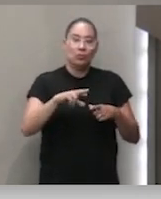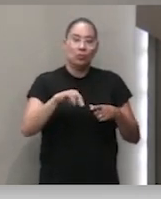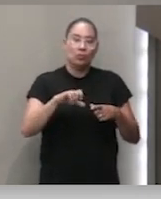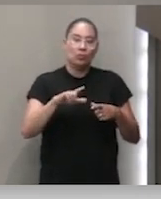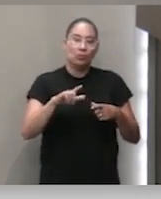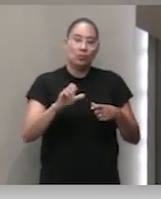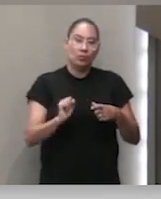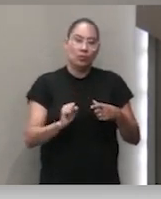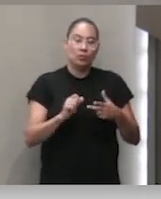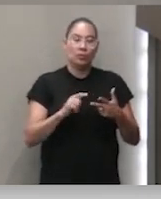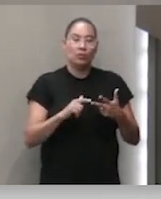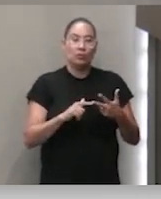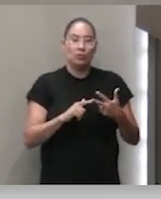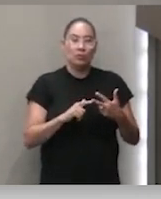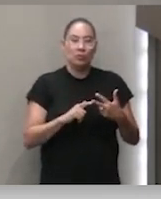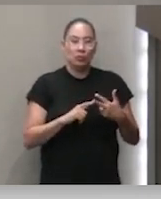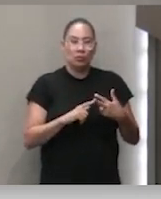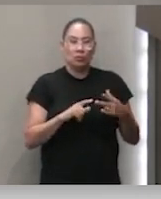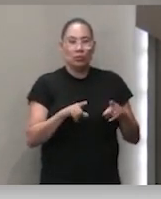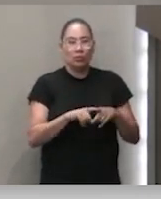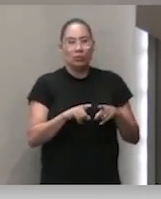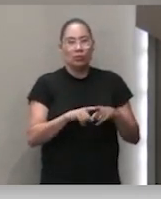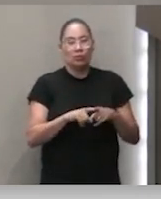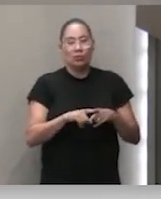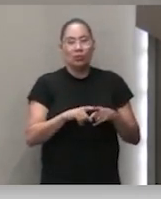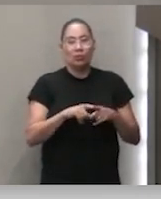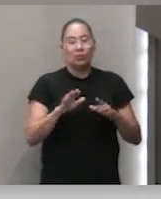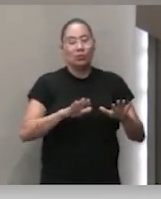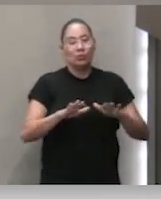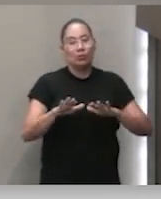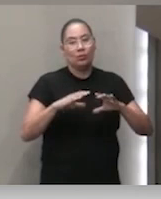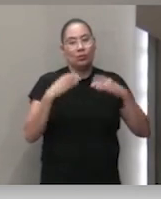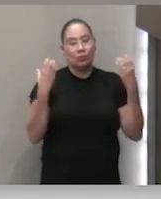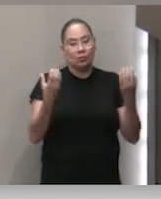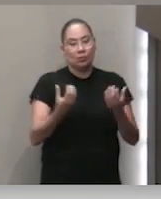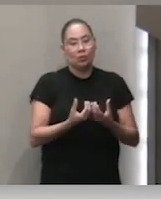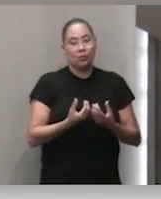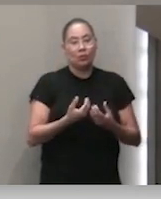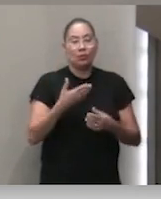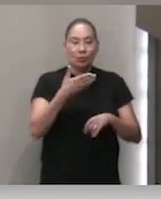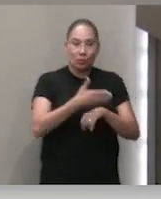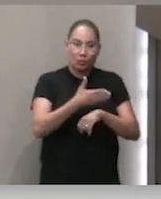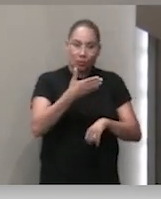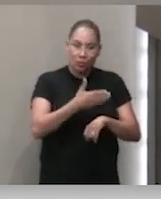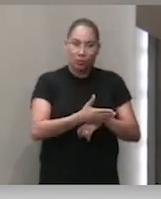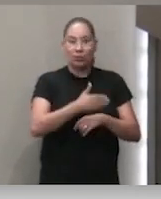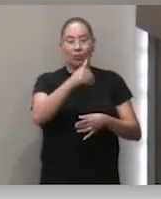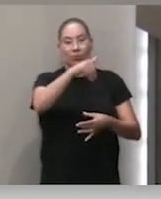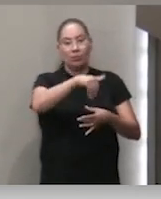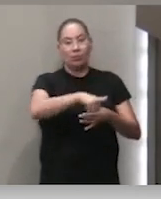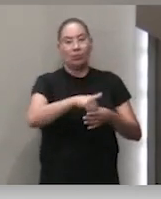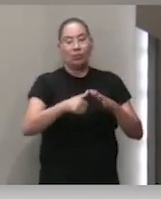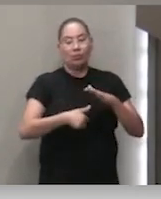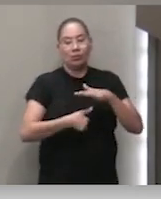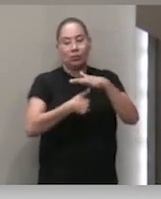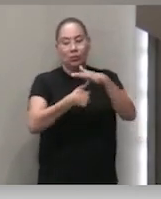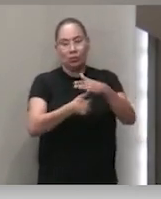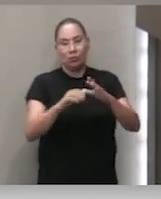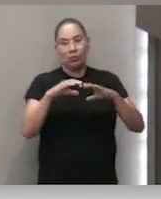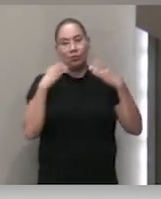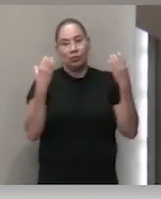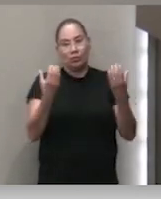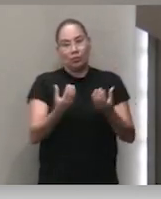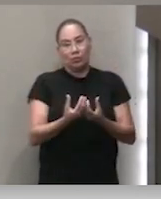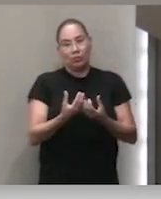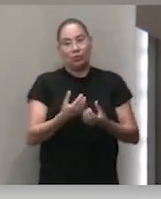Gonzaga, então também presentes no movimento comunitário. Então fica aqui o apelo que compareçam e elejam aí as lideranças comunitárias no próximo